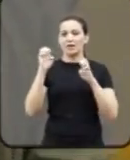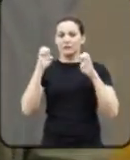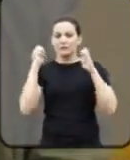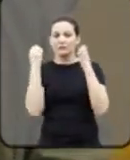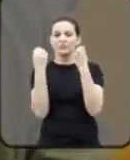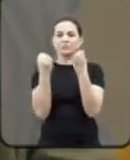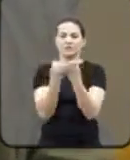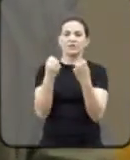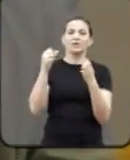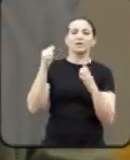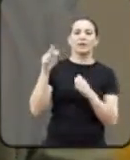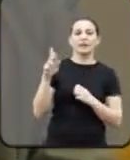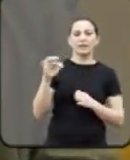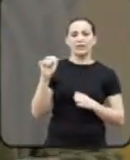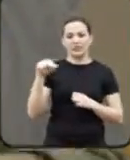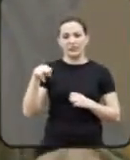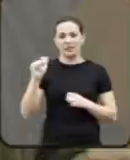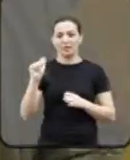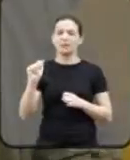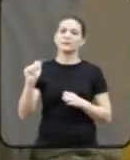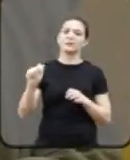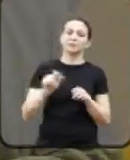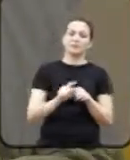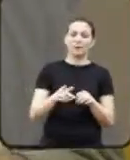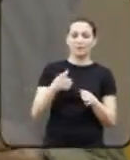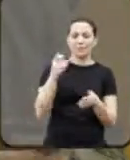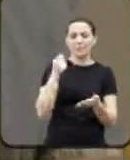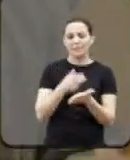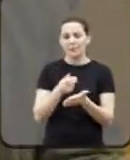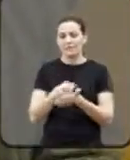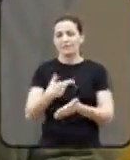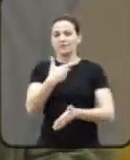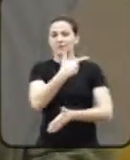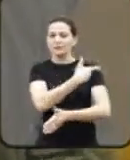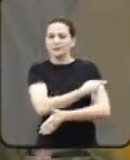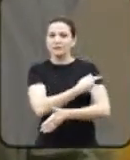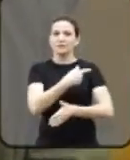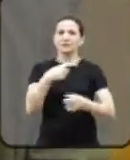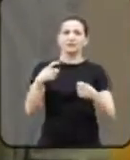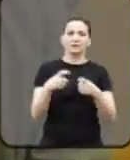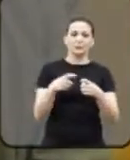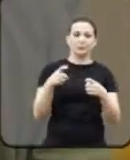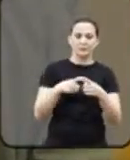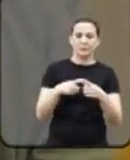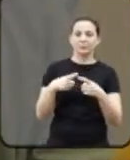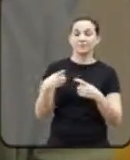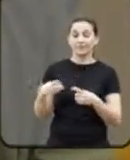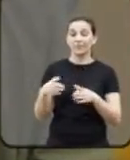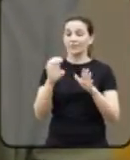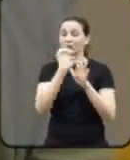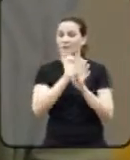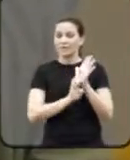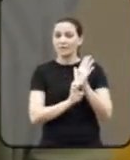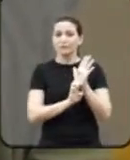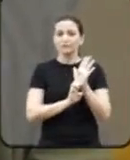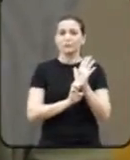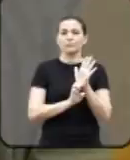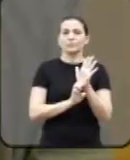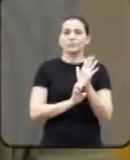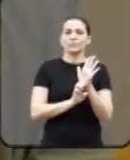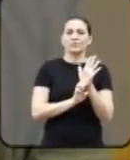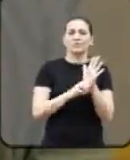Arena da Fonte e vou comprar mais vacina, vou contratar mais médicos, coisas desse tipo, né? Mas a